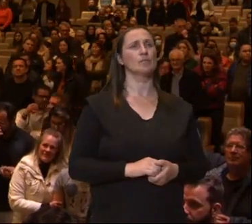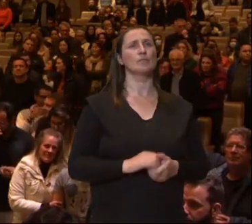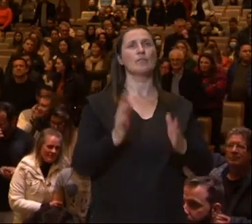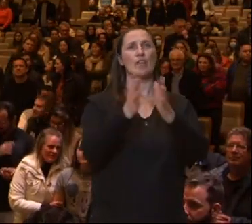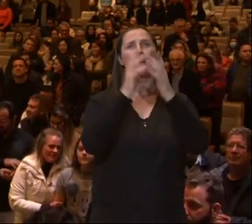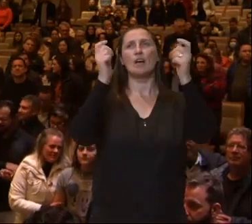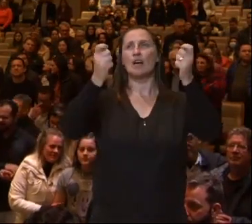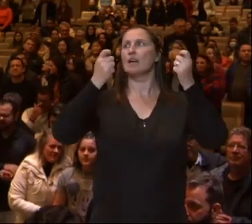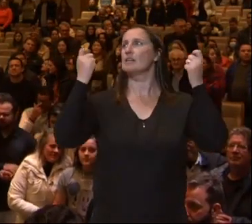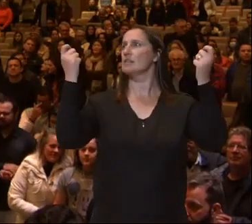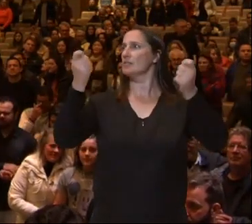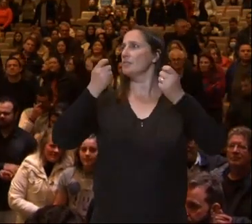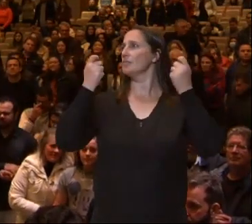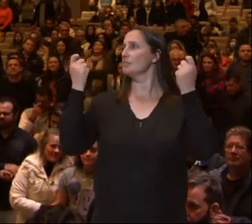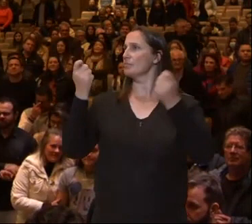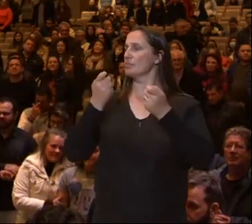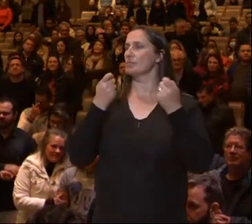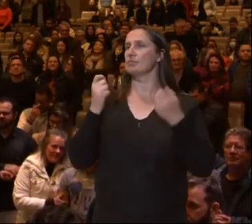Aleluia.